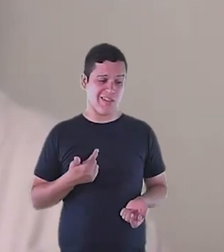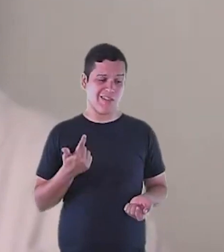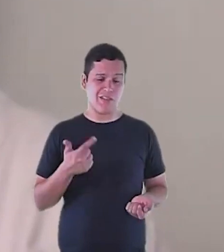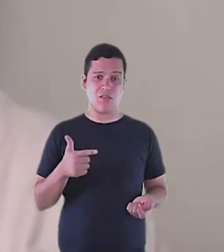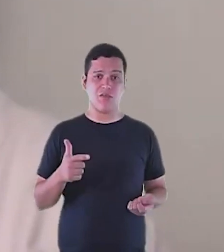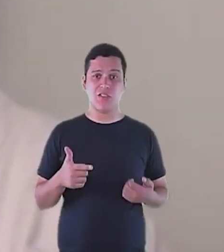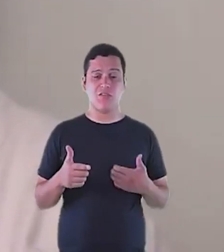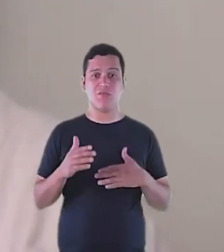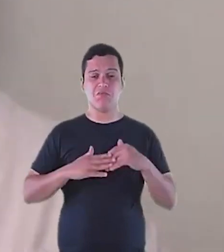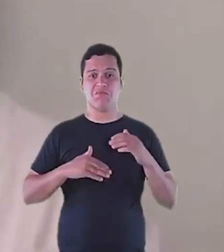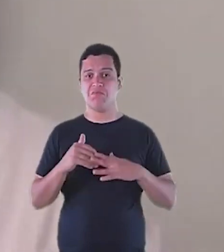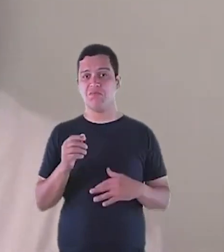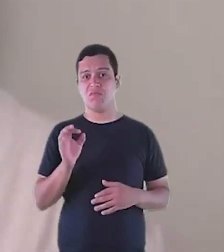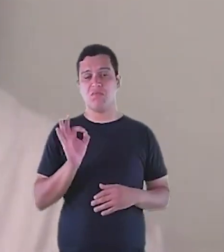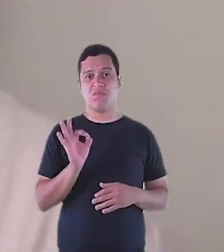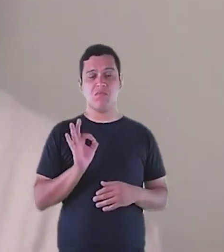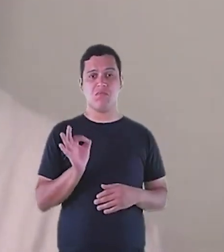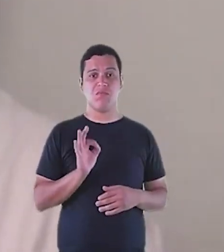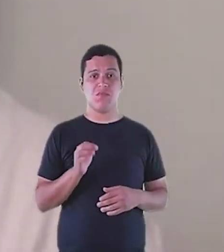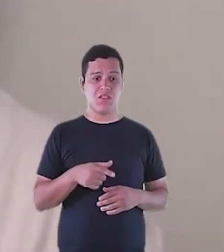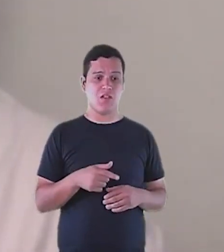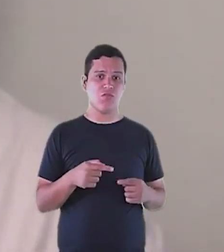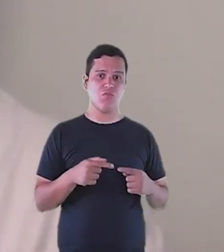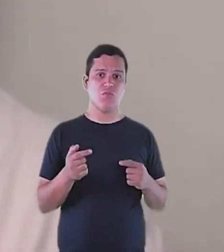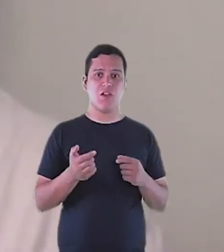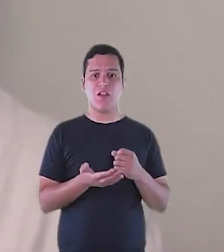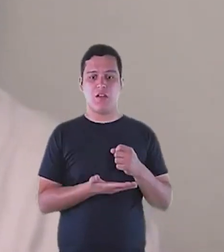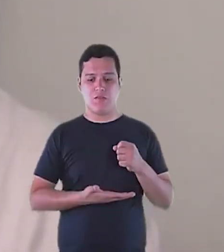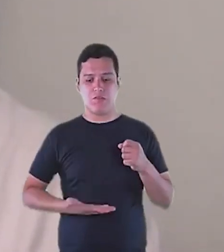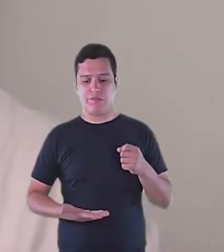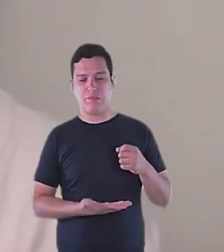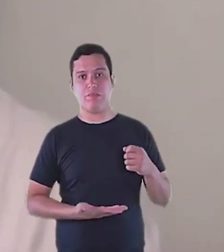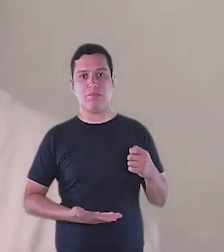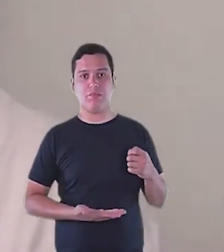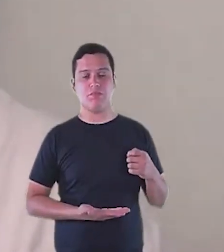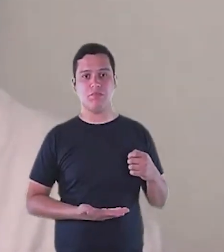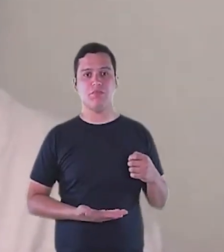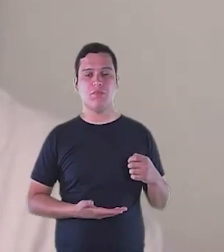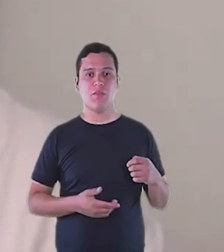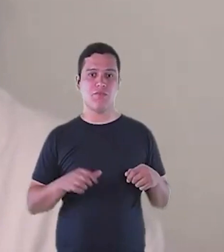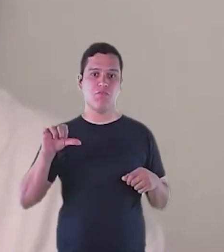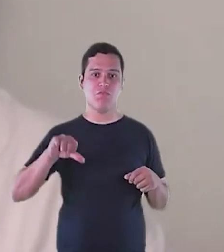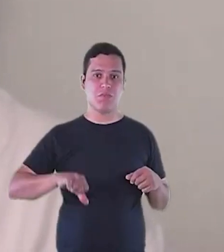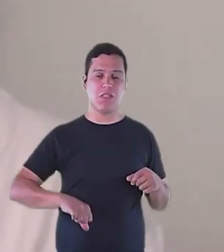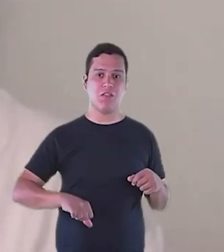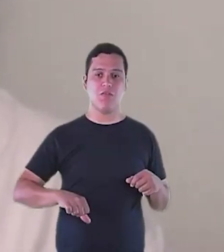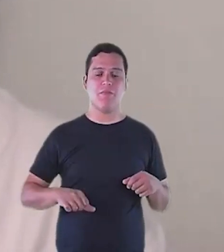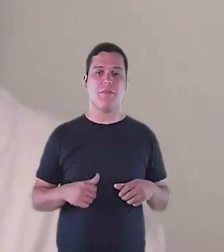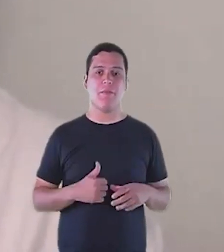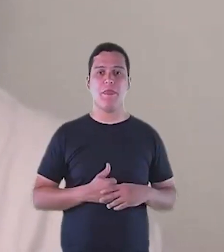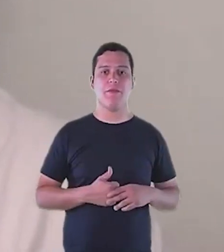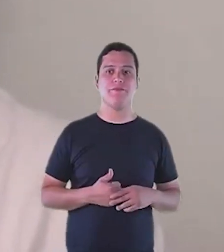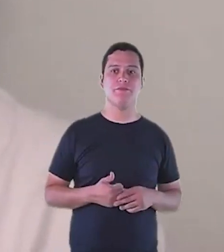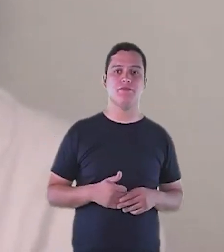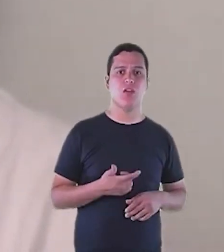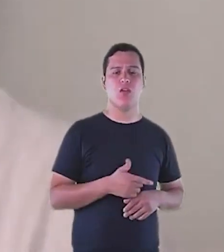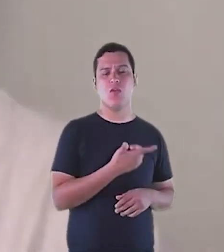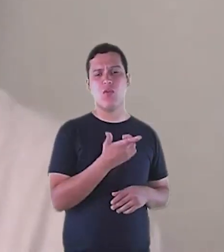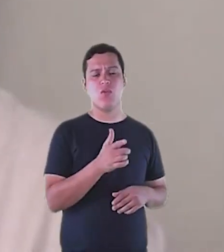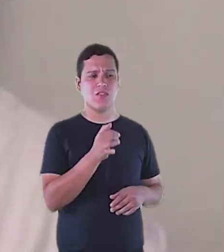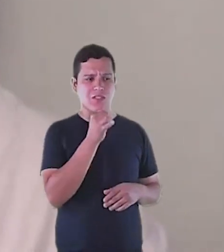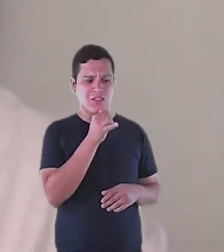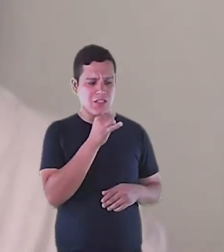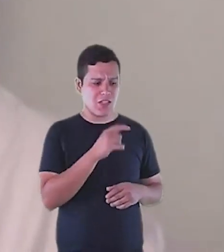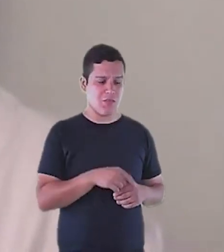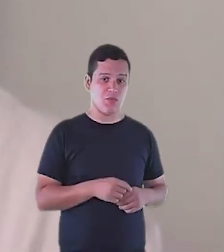especialidade e que realmente ele estava lá embaixo na escala social. Ou o escravo que recolhia urina e fezes,